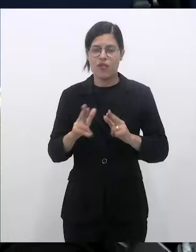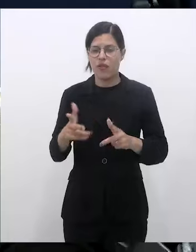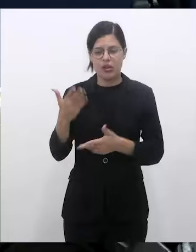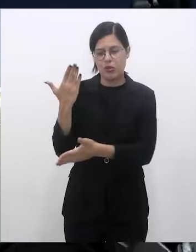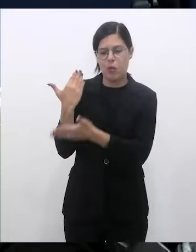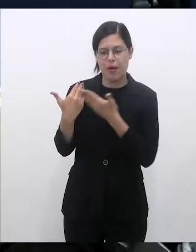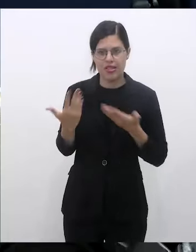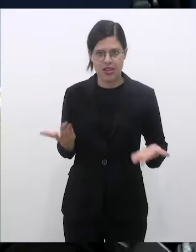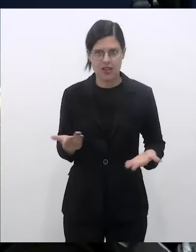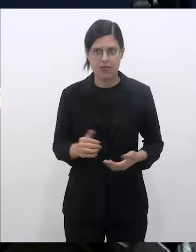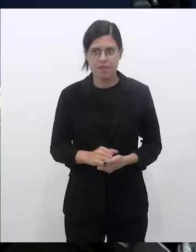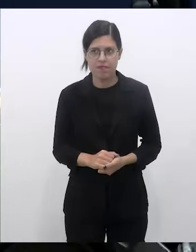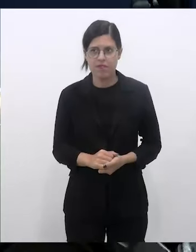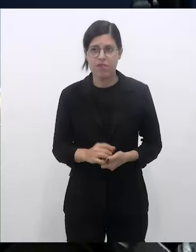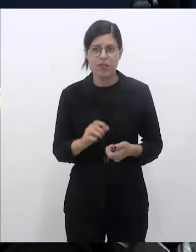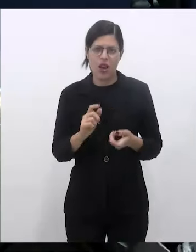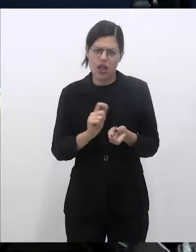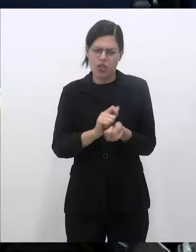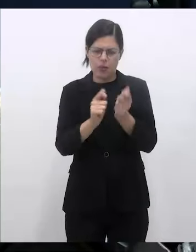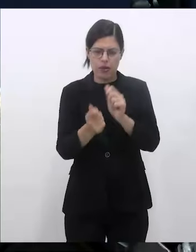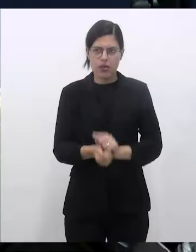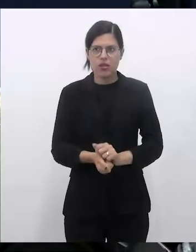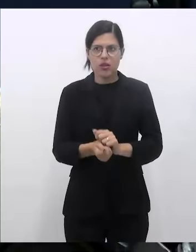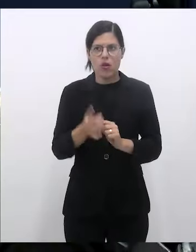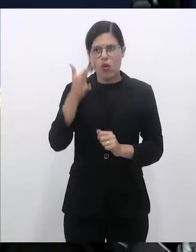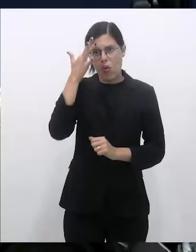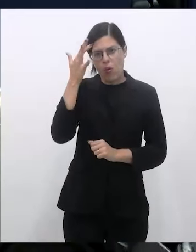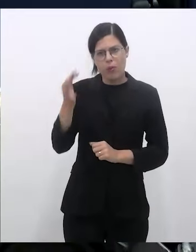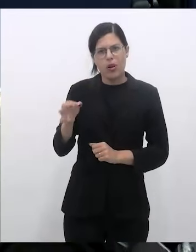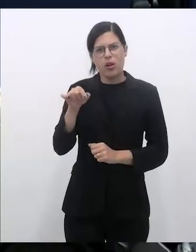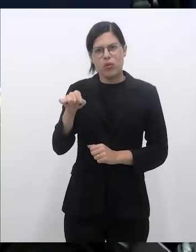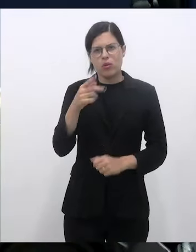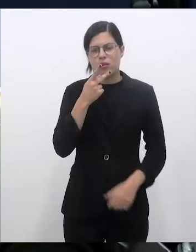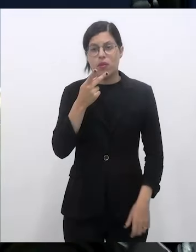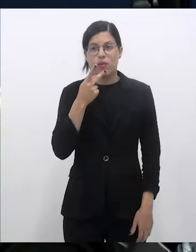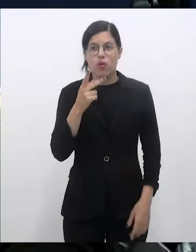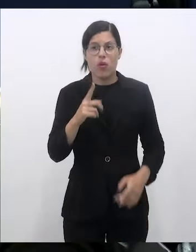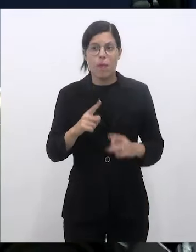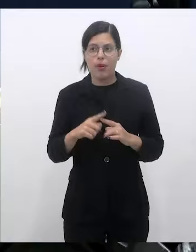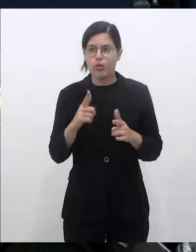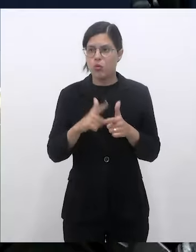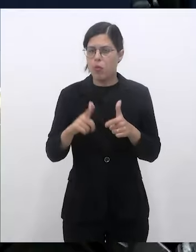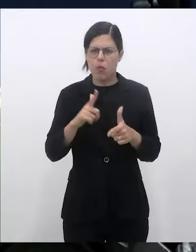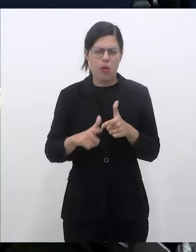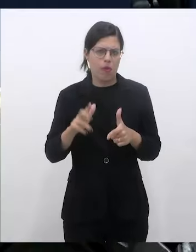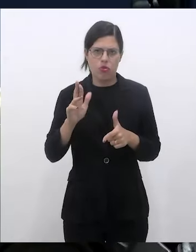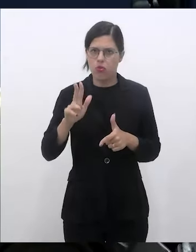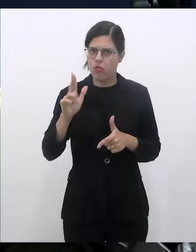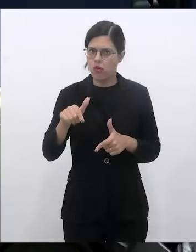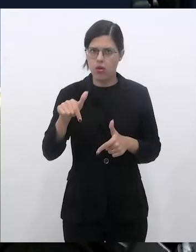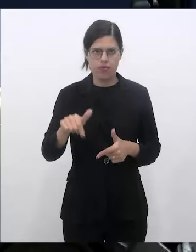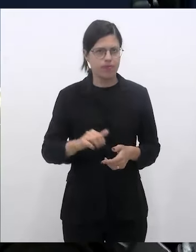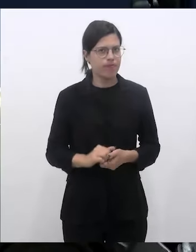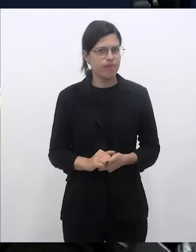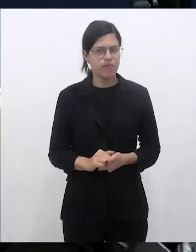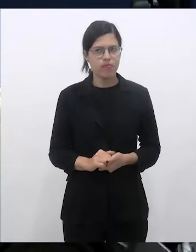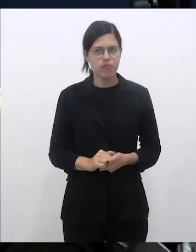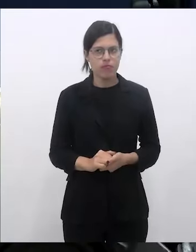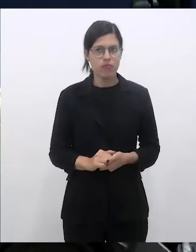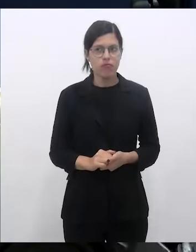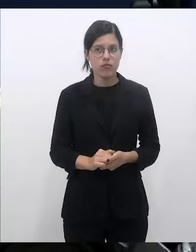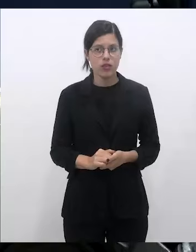a questão territorial. Então, é uma questão de adaptação. Eu entendo o que você está falando, acho que o problema não está nisso aí, o problema